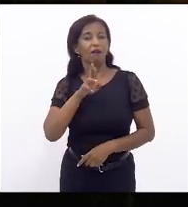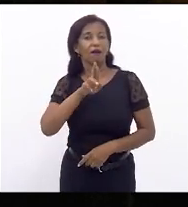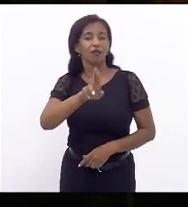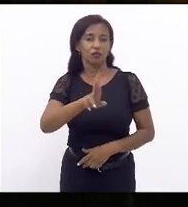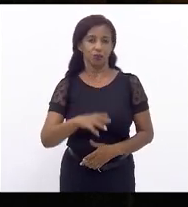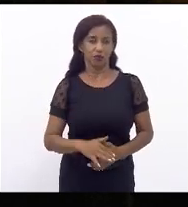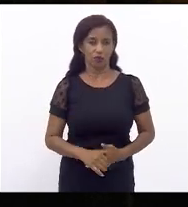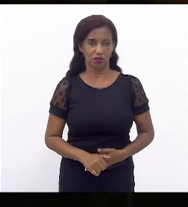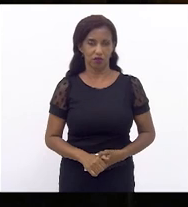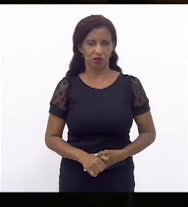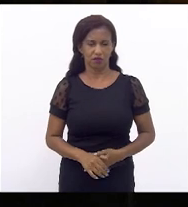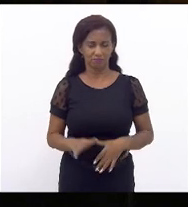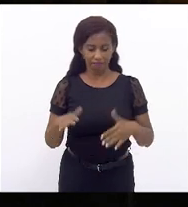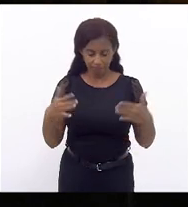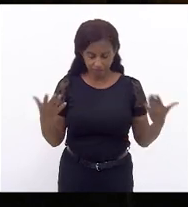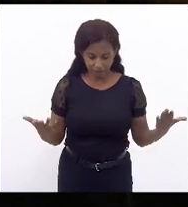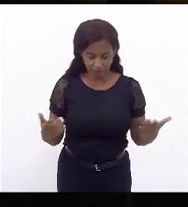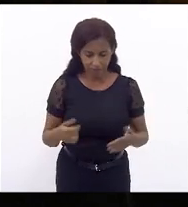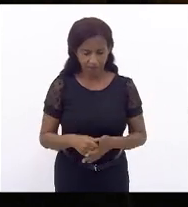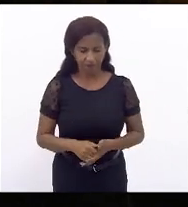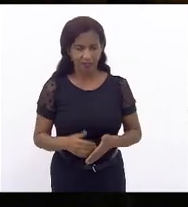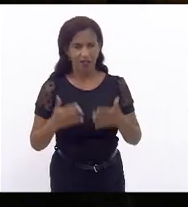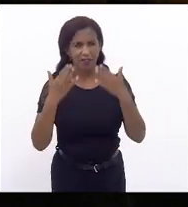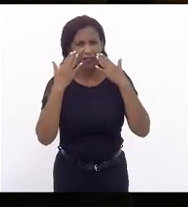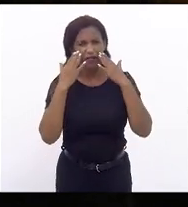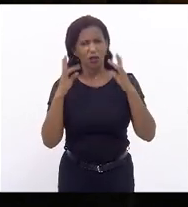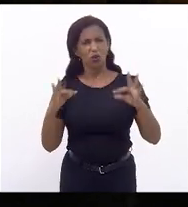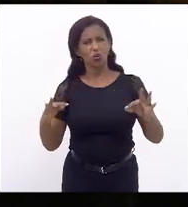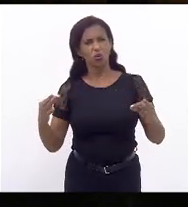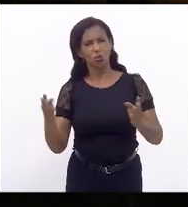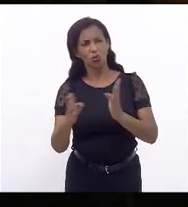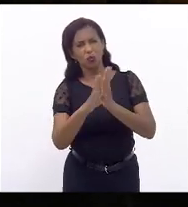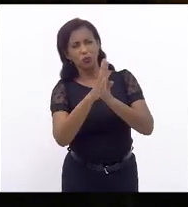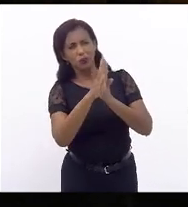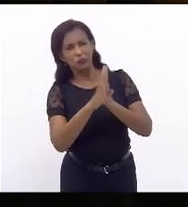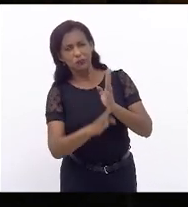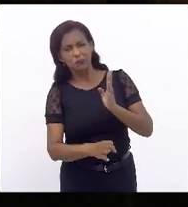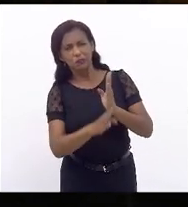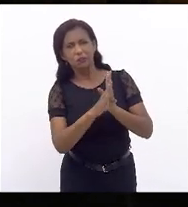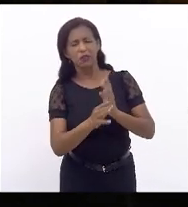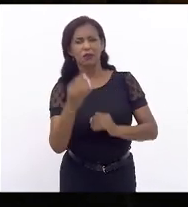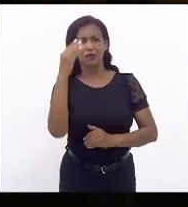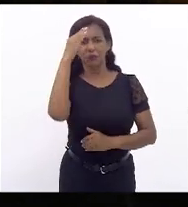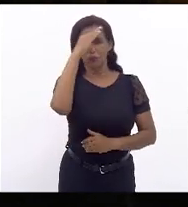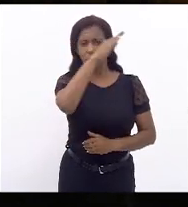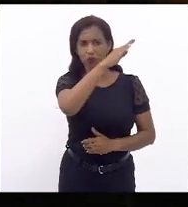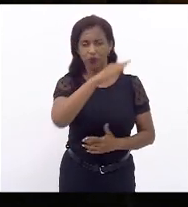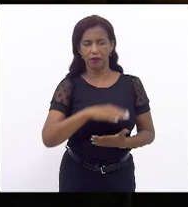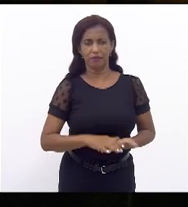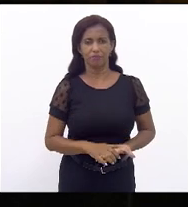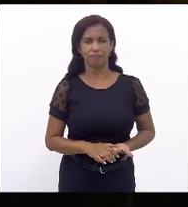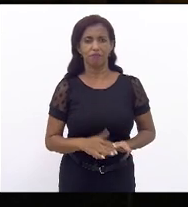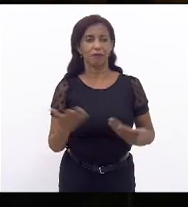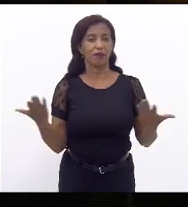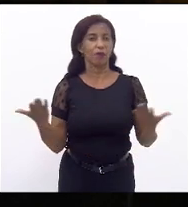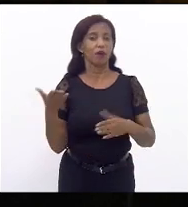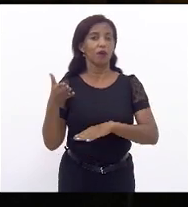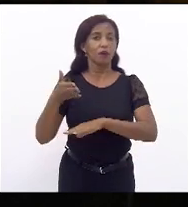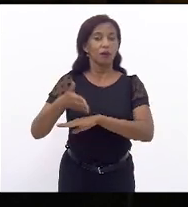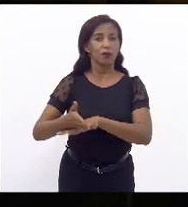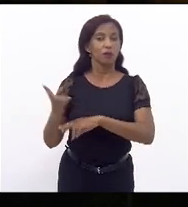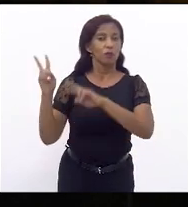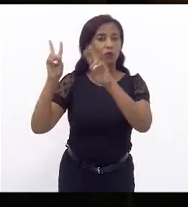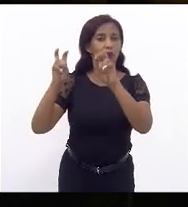resultados. E aí, explanando todo esse perfil de ser ou não ser bolsonarista, agora eu entro no meu